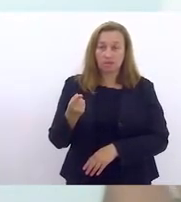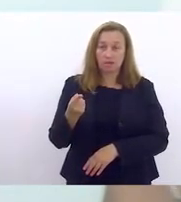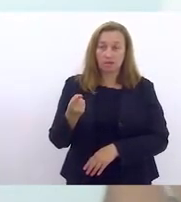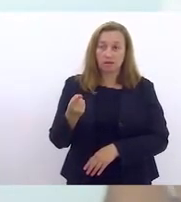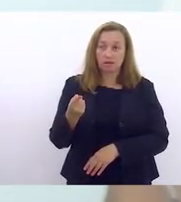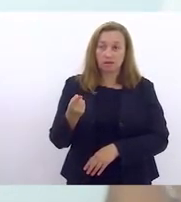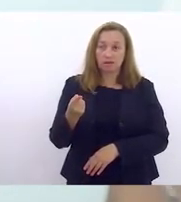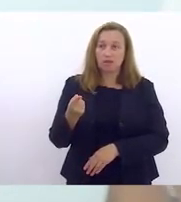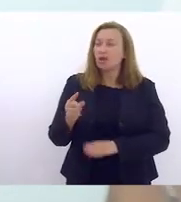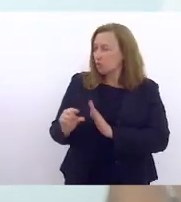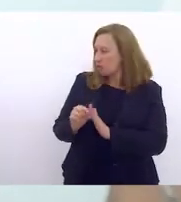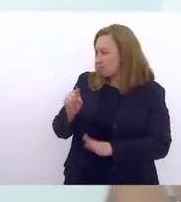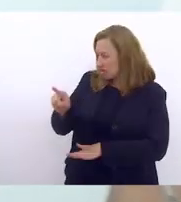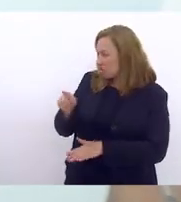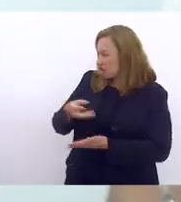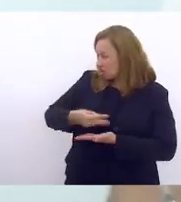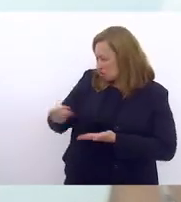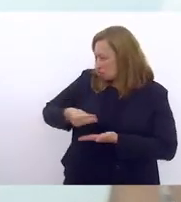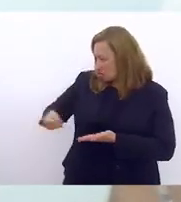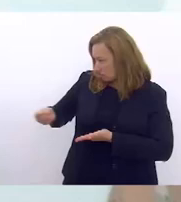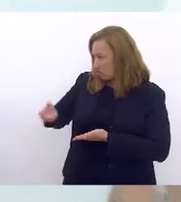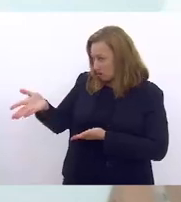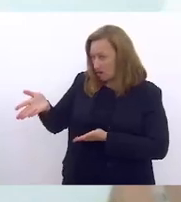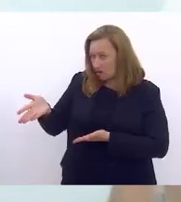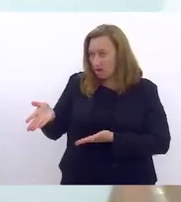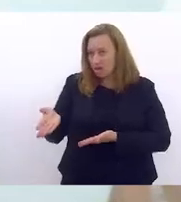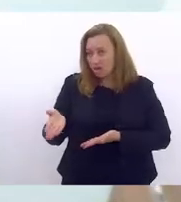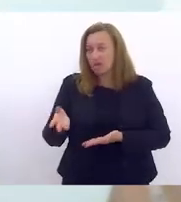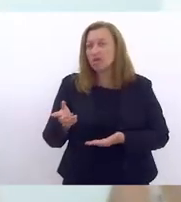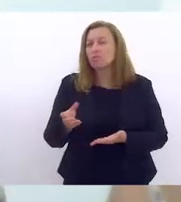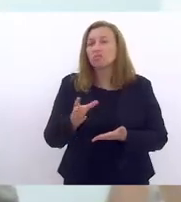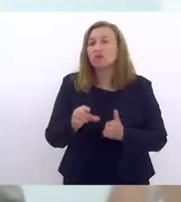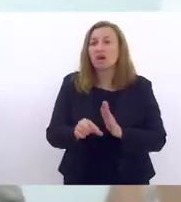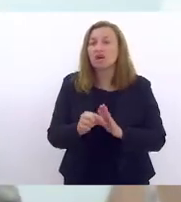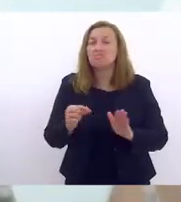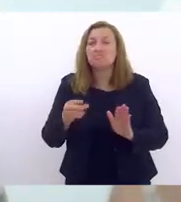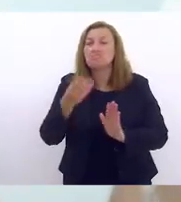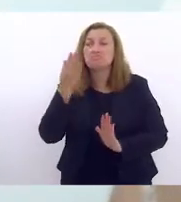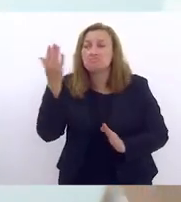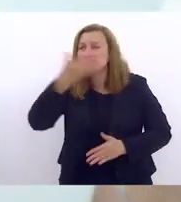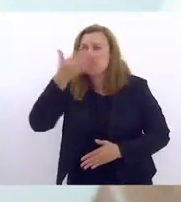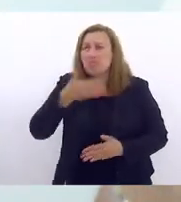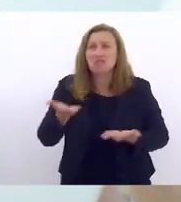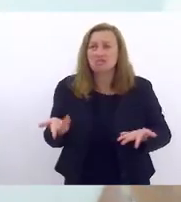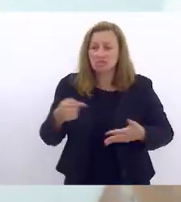Ela está com a emenda aí, já está distribuindo a emenda? Cadê a emenda, que eu não estou com ela aqui?